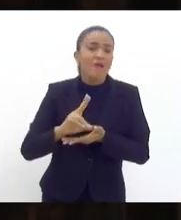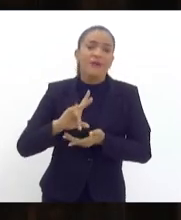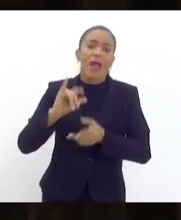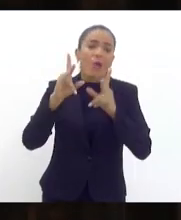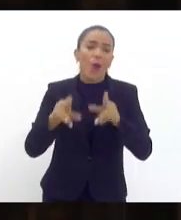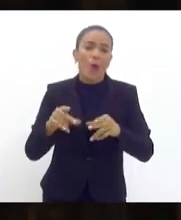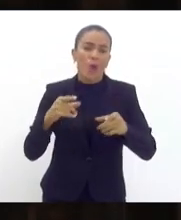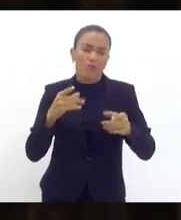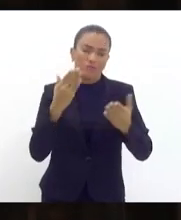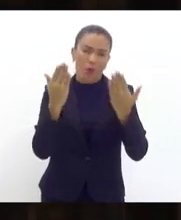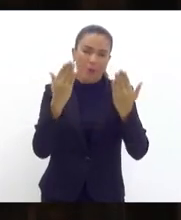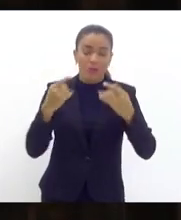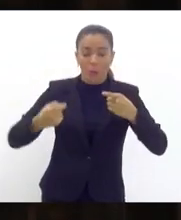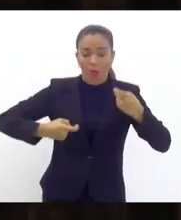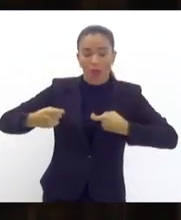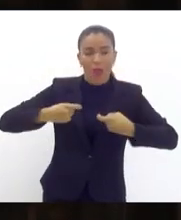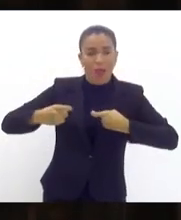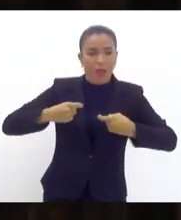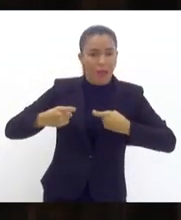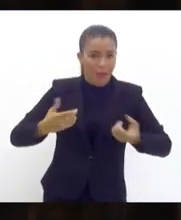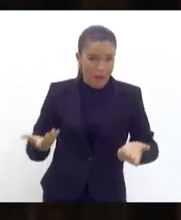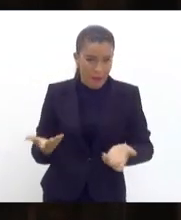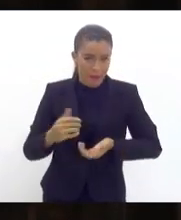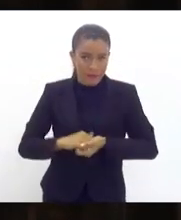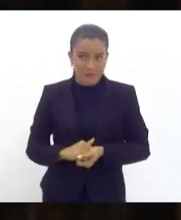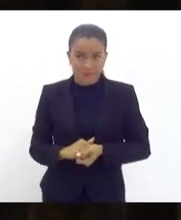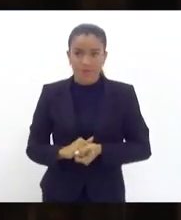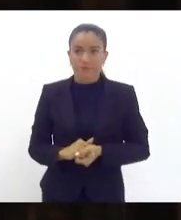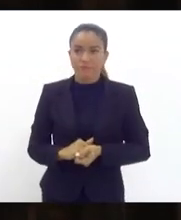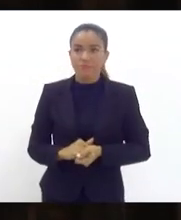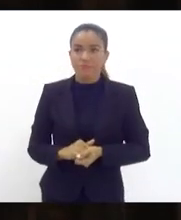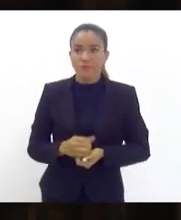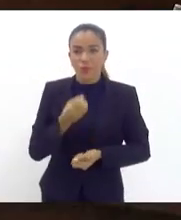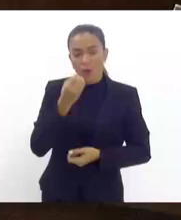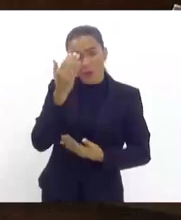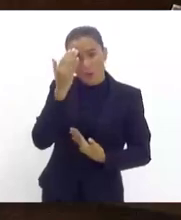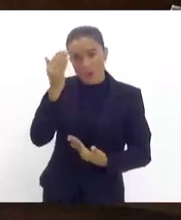guerra e essa guerra está longe de terminar bom obrigado